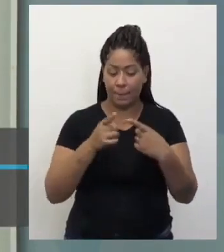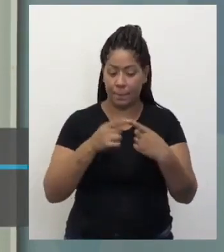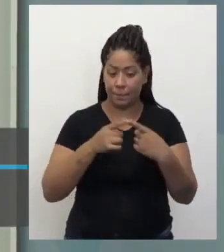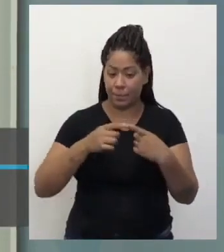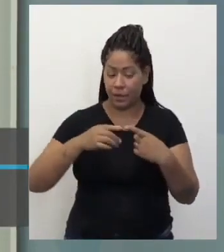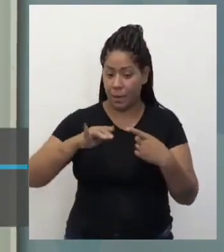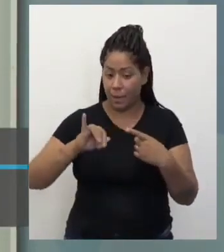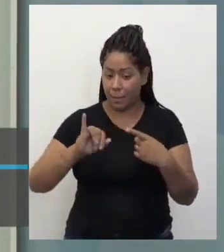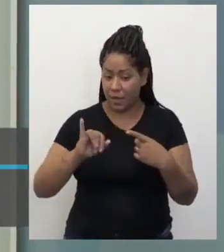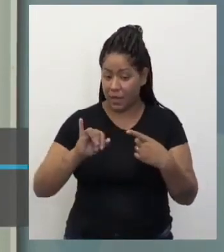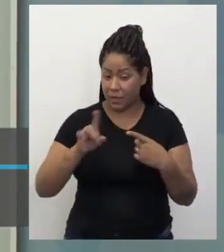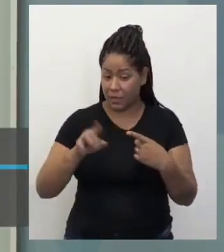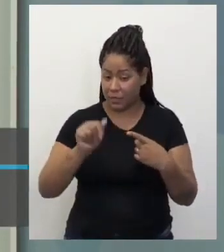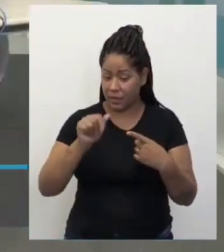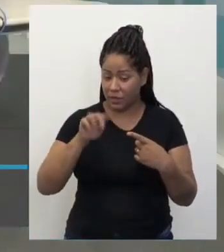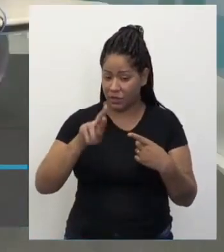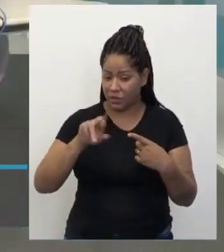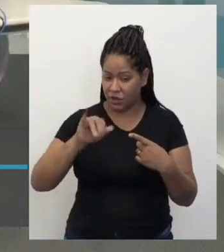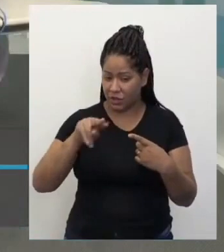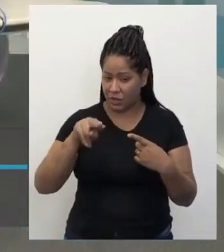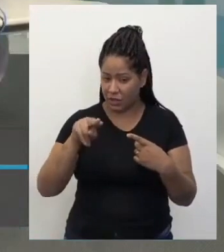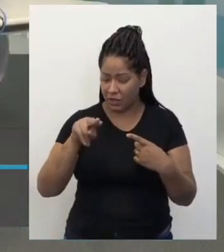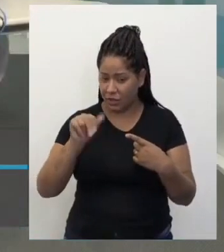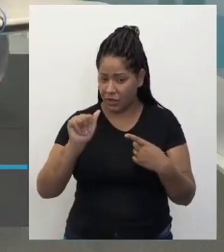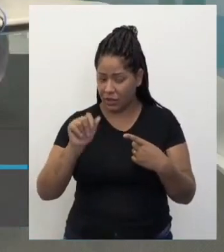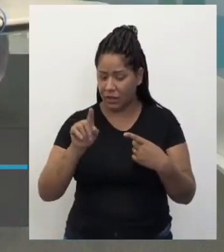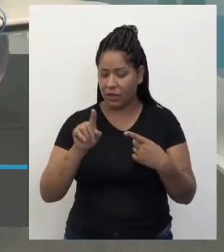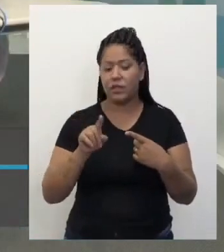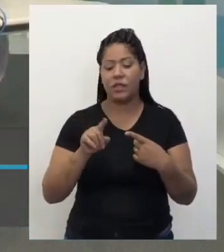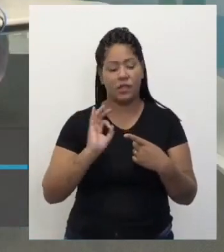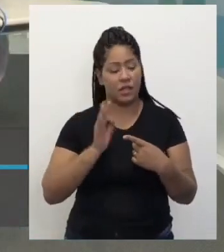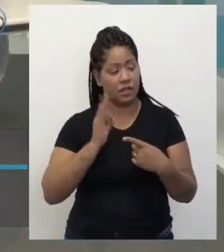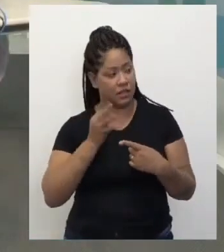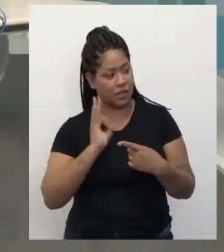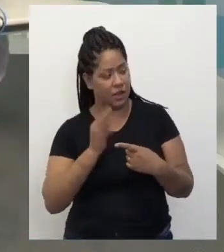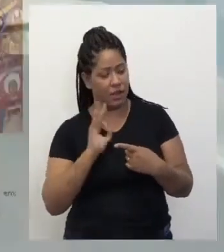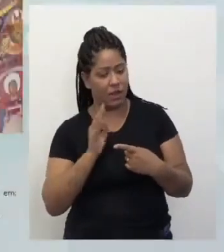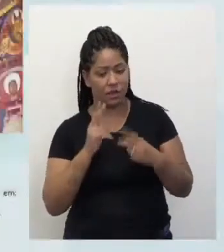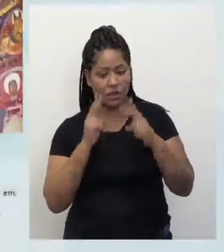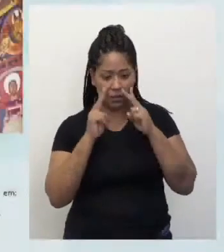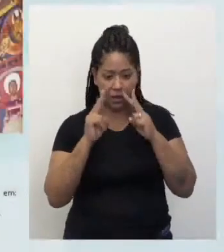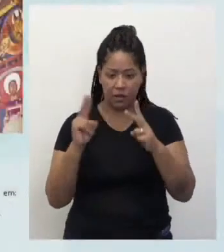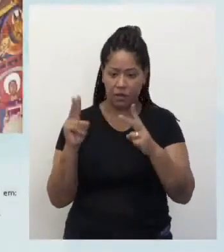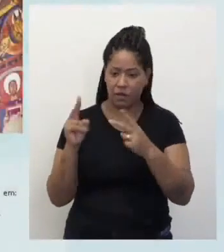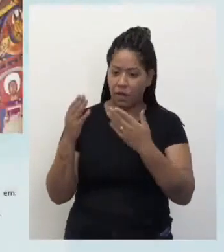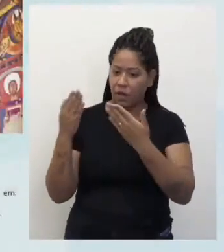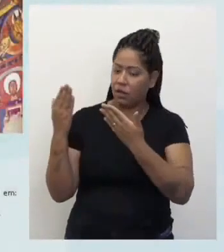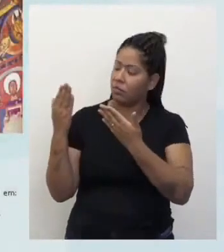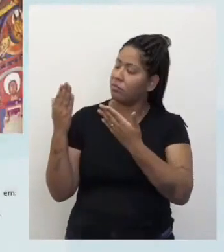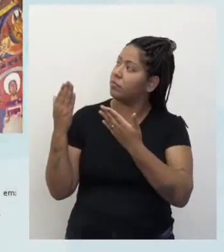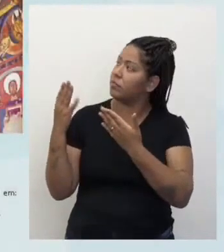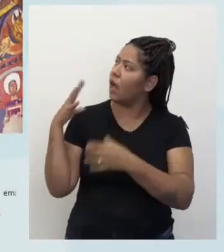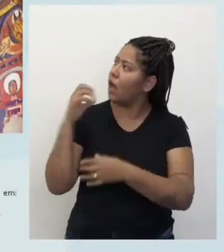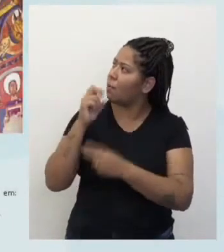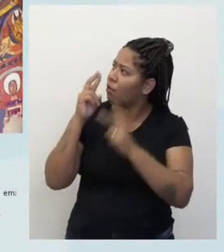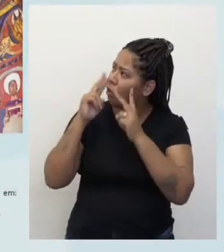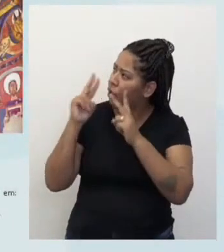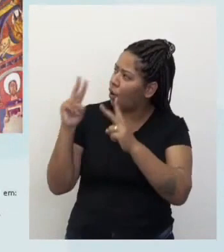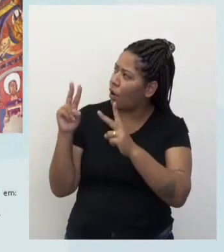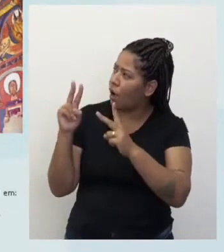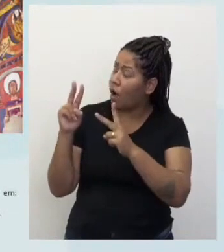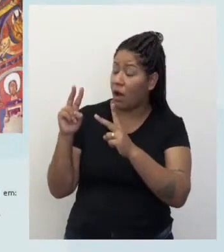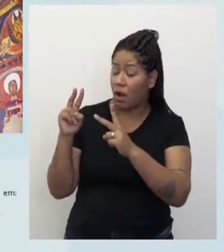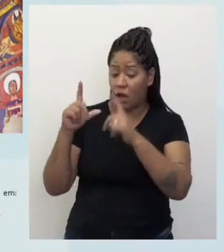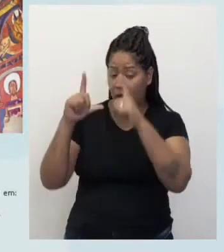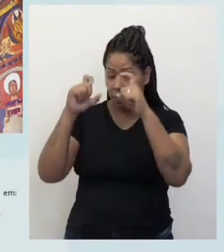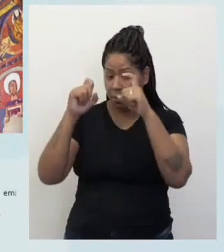Está correto? Está correto. Então, as imagens já estão até aparecendo aí na ordem. Vou pedir para colocar rapidamente, né? Então, a imagem 1